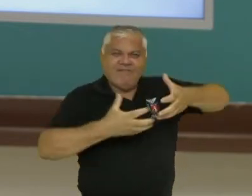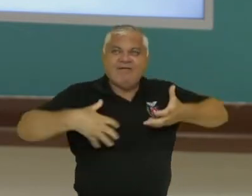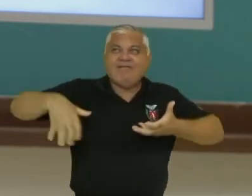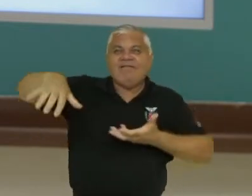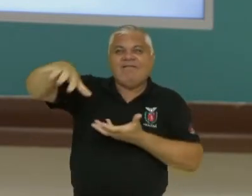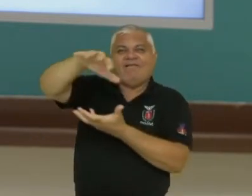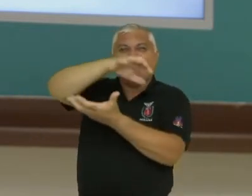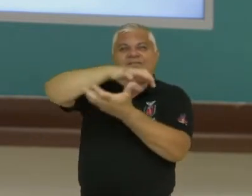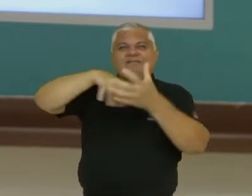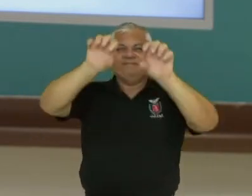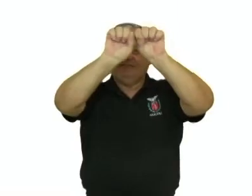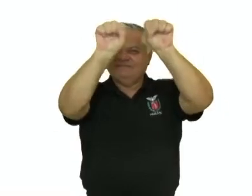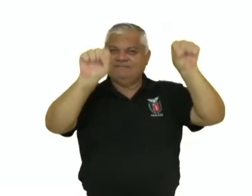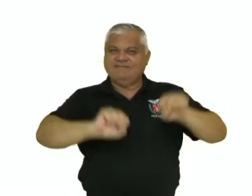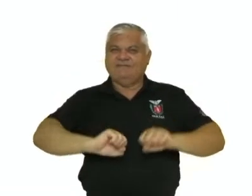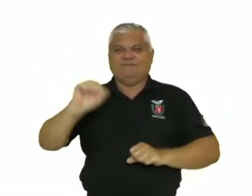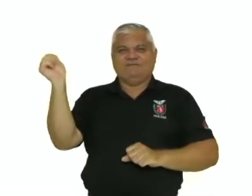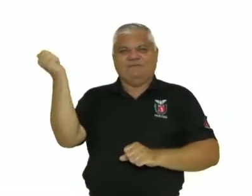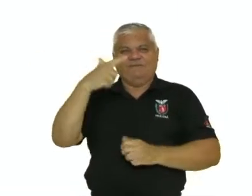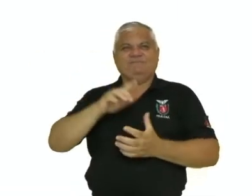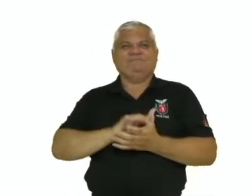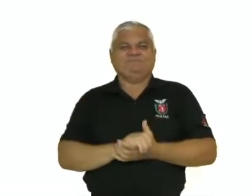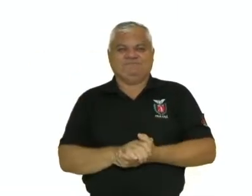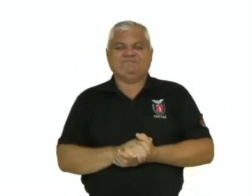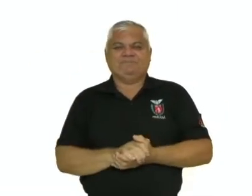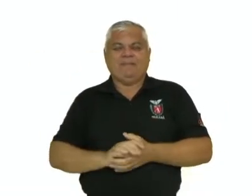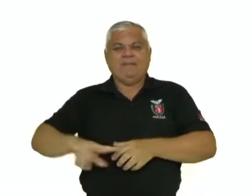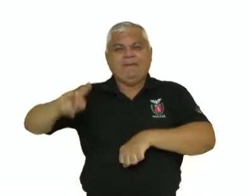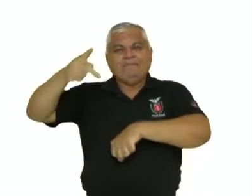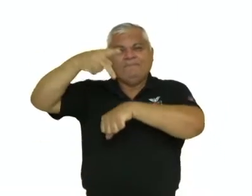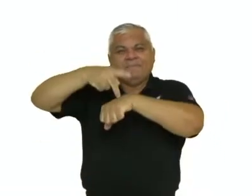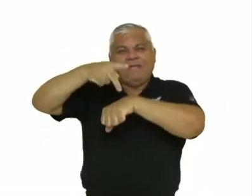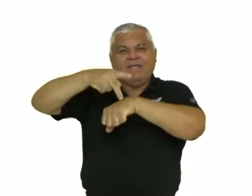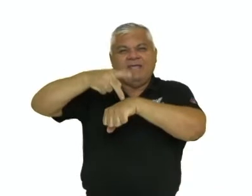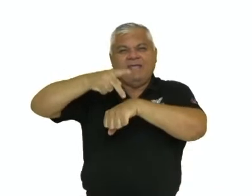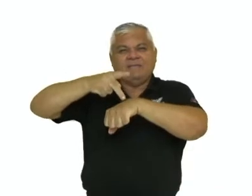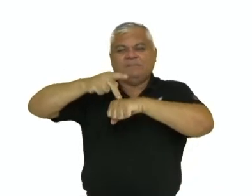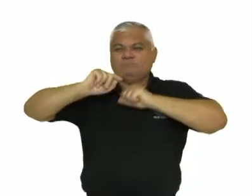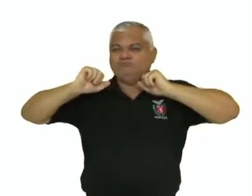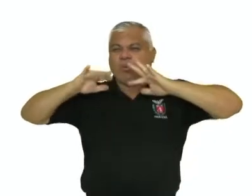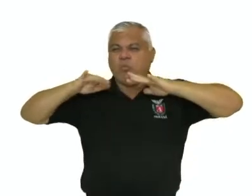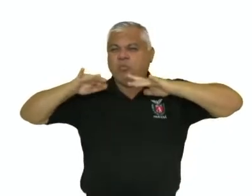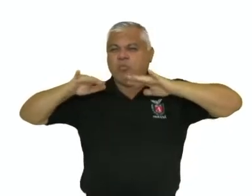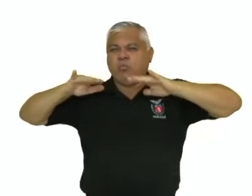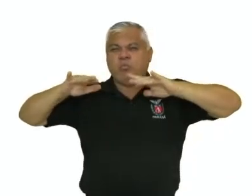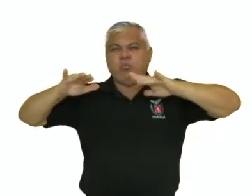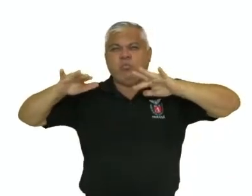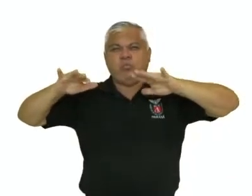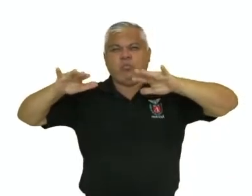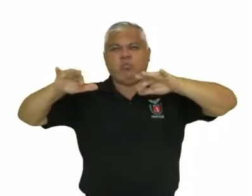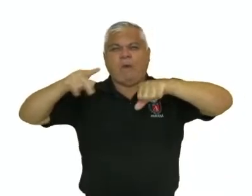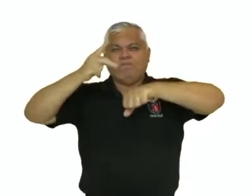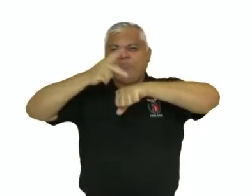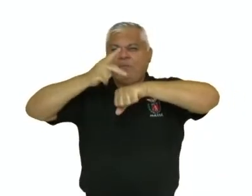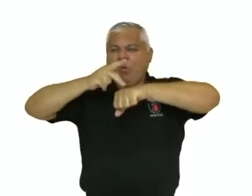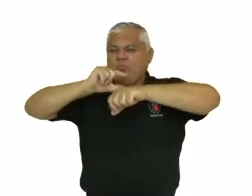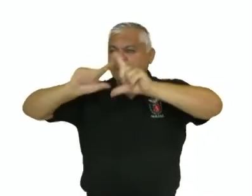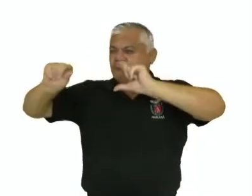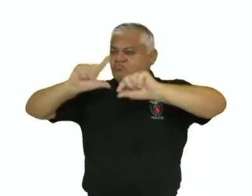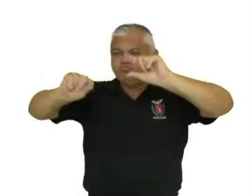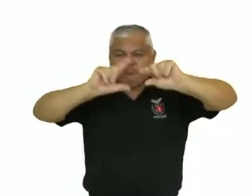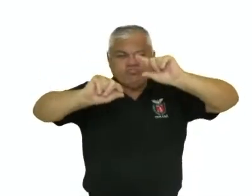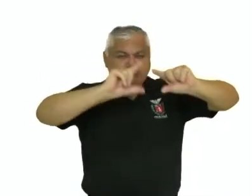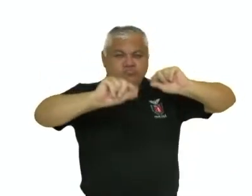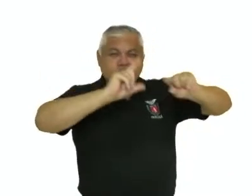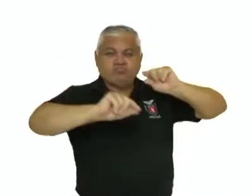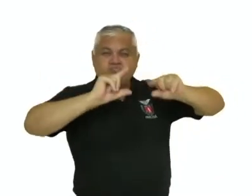Solar. Milhares de rochas se espalharam pelo espaço. Algumas, contudo, foram atraídas